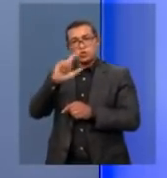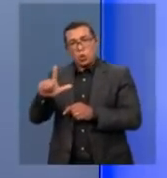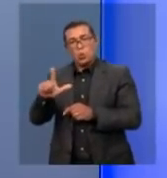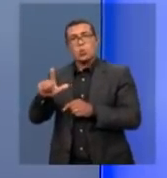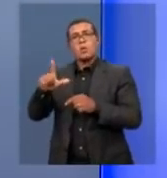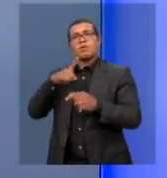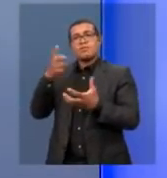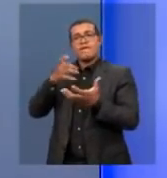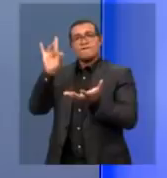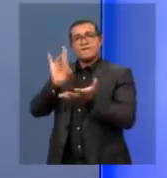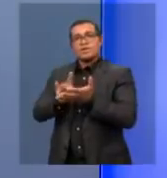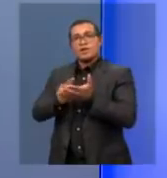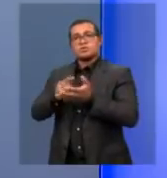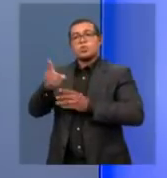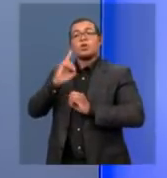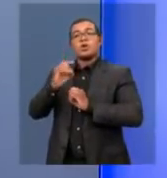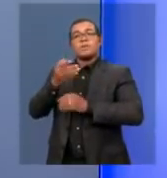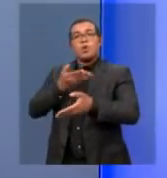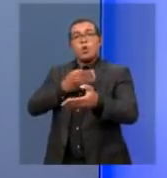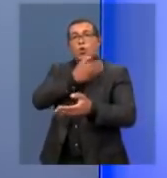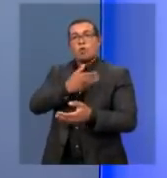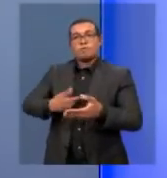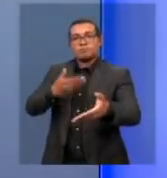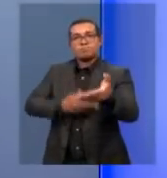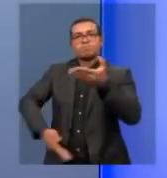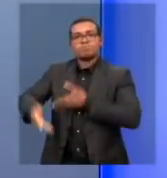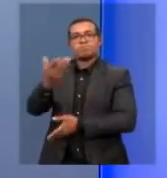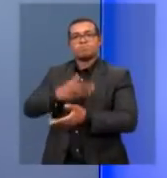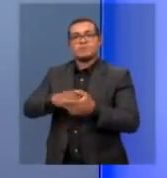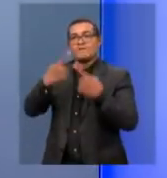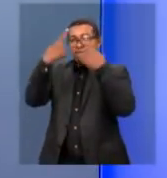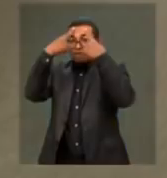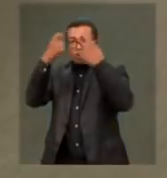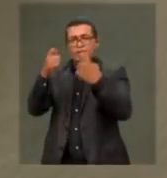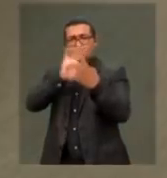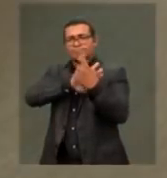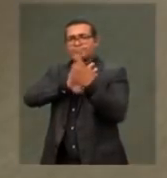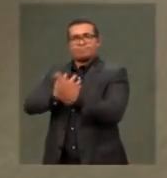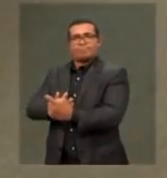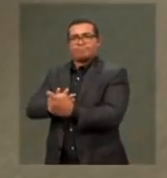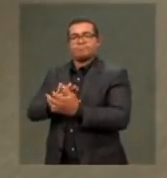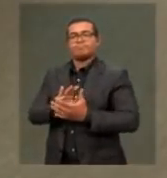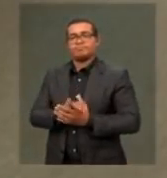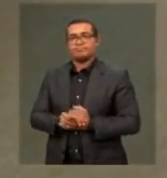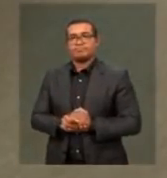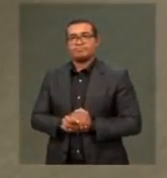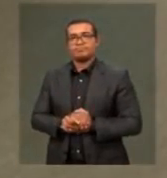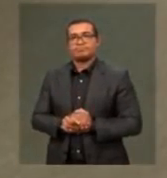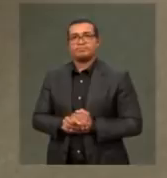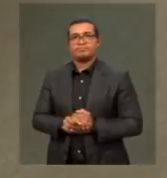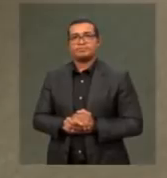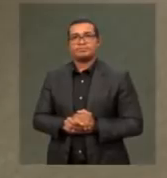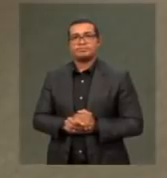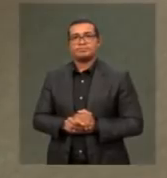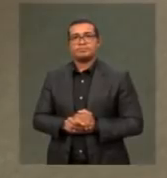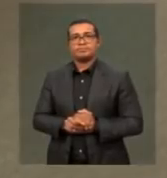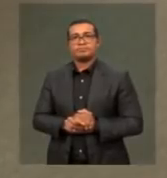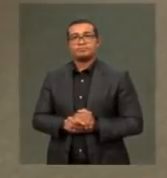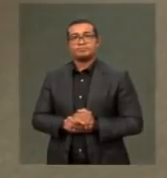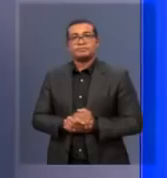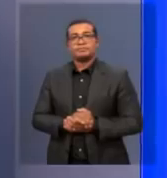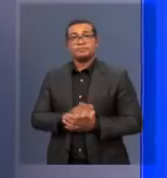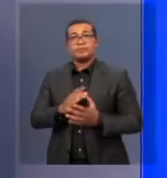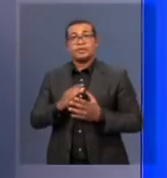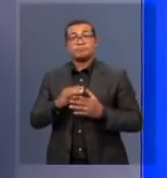violência consultando as bases consultar a população assim a forma do pessoal de governar por favor o candidato bom